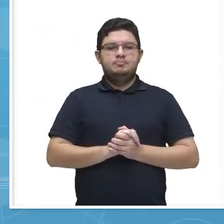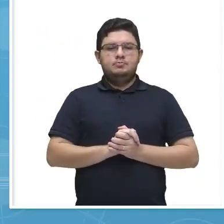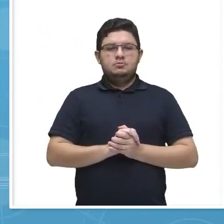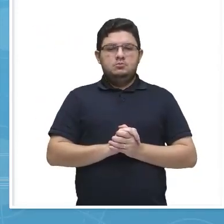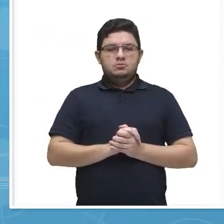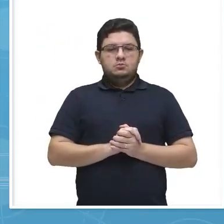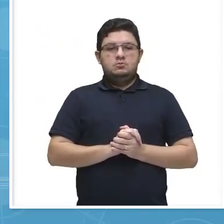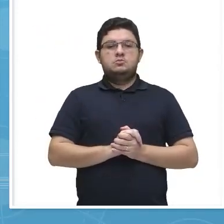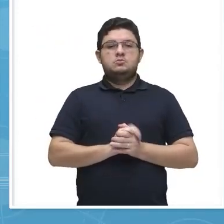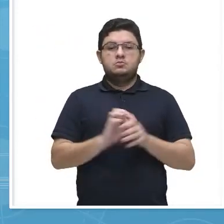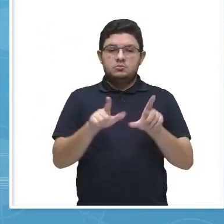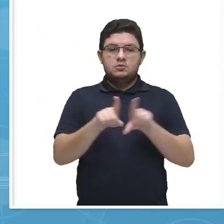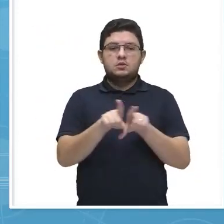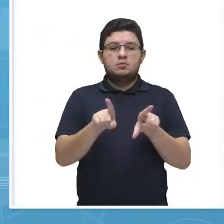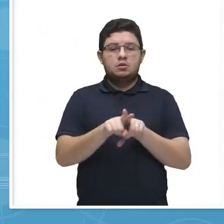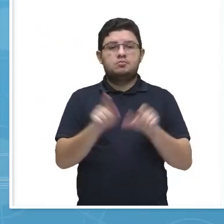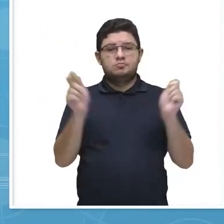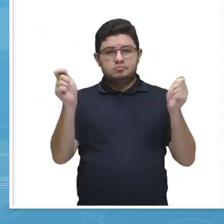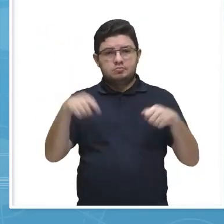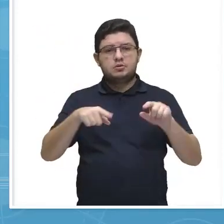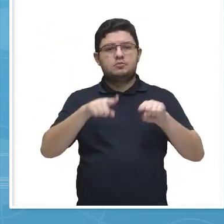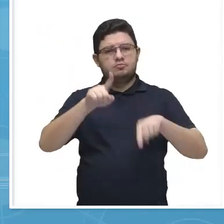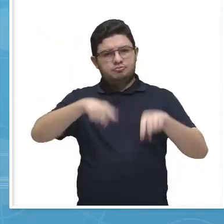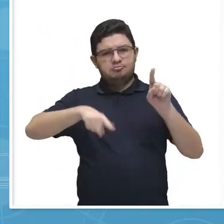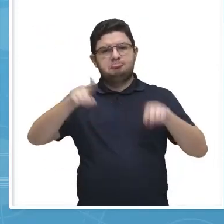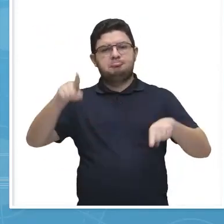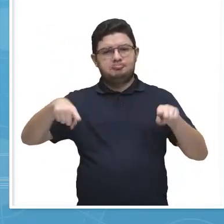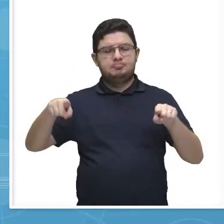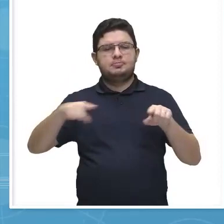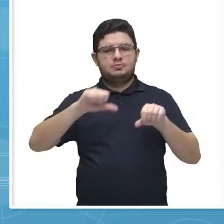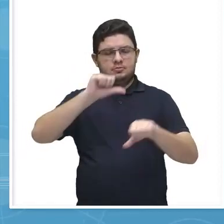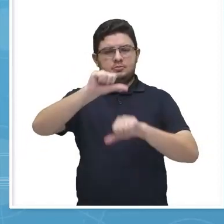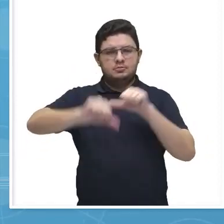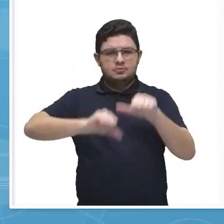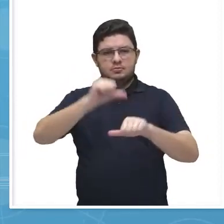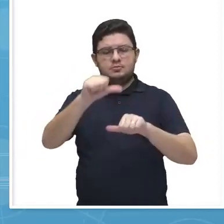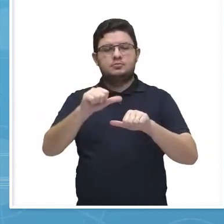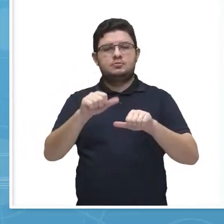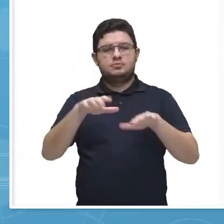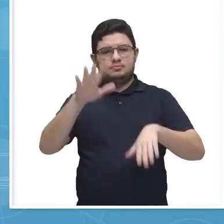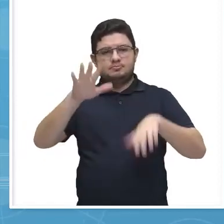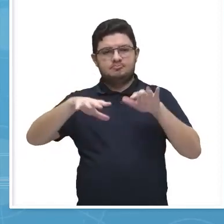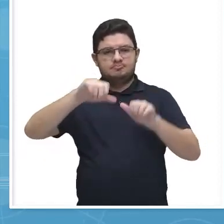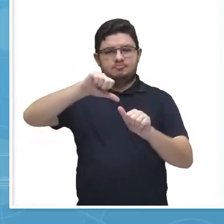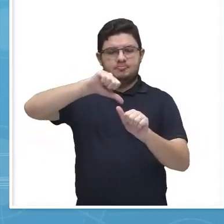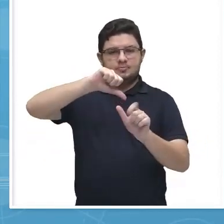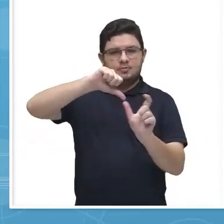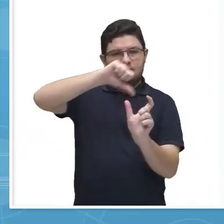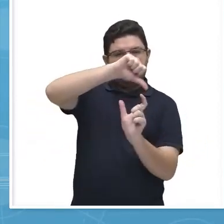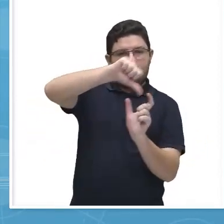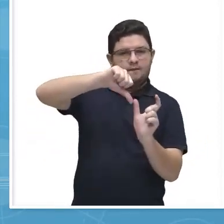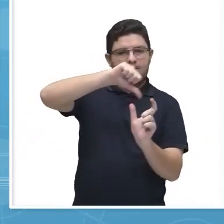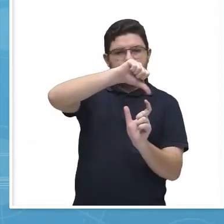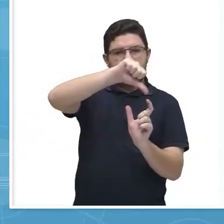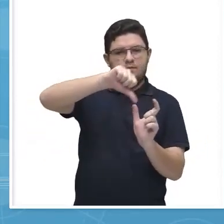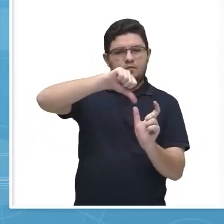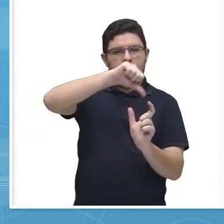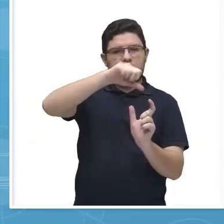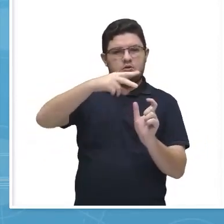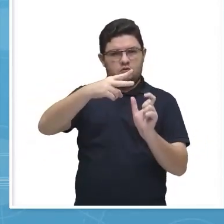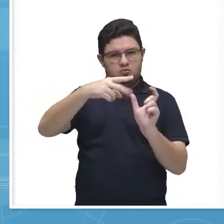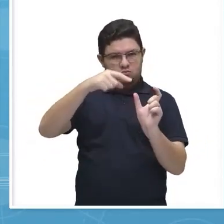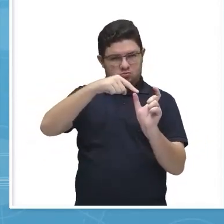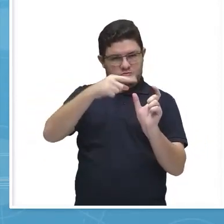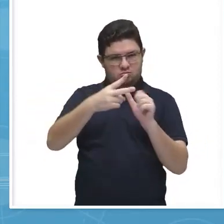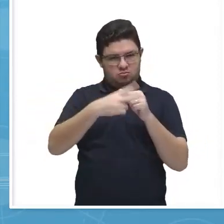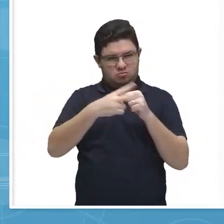ele pode sofrer as variações, as alterações de acordo com as suas flexões, certo? As flexões verbais de